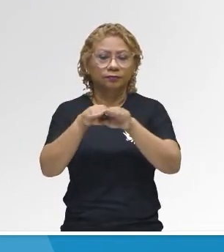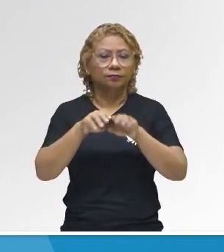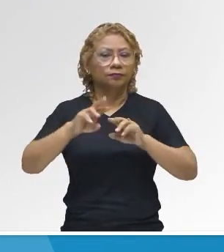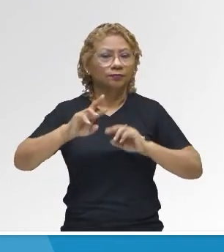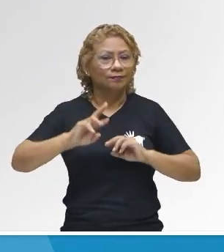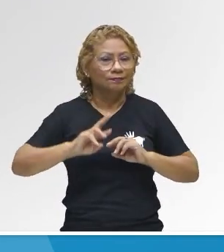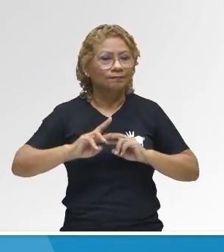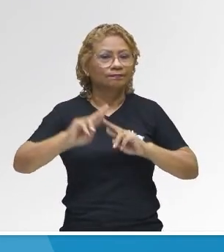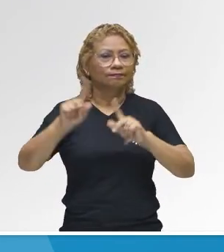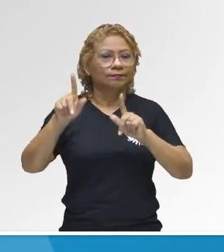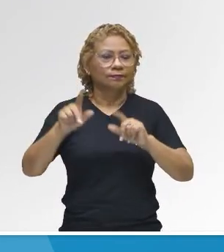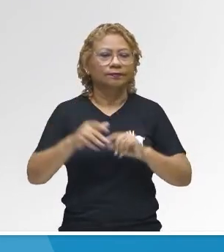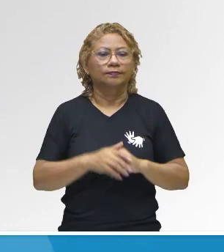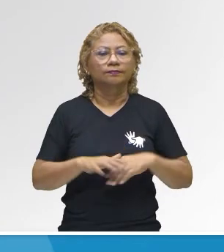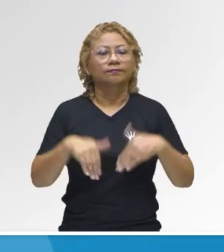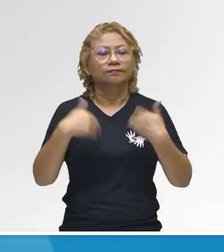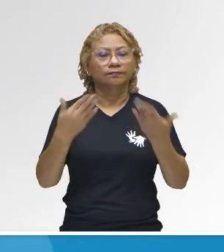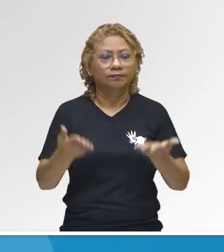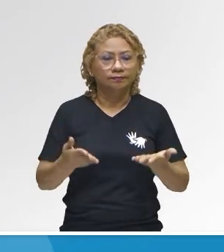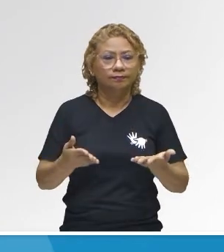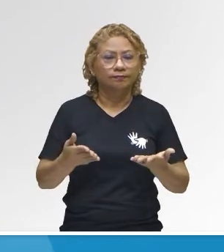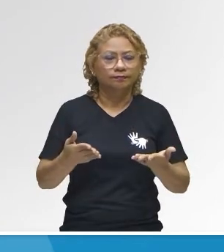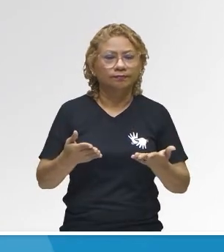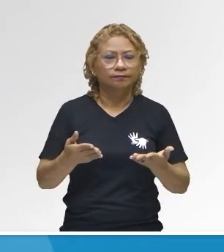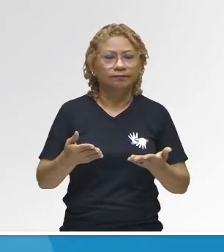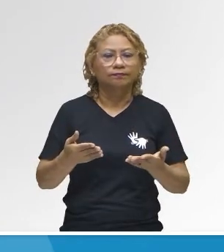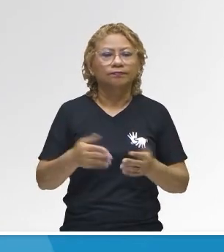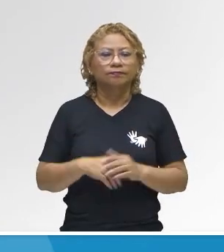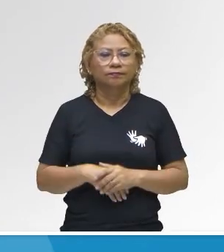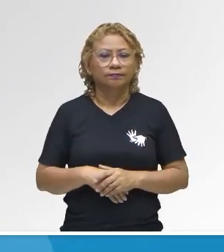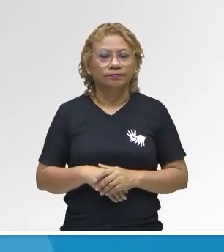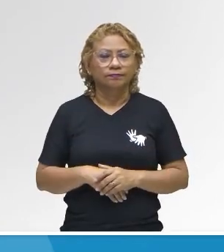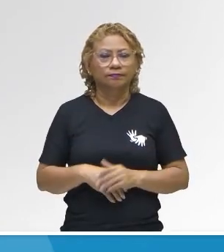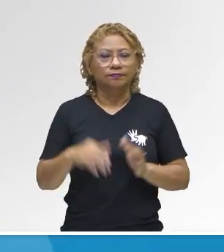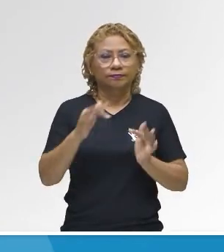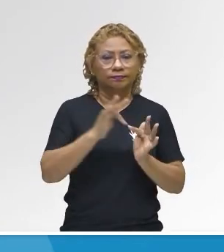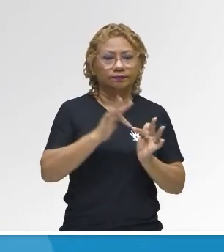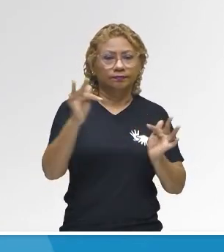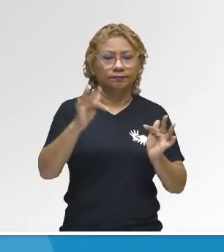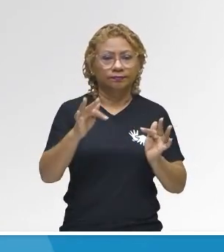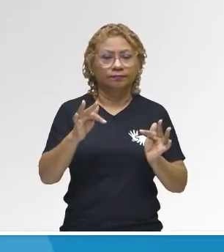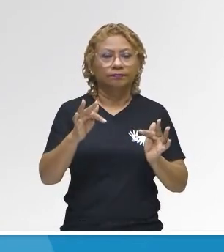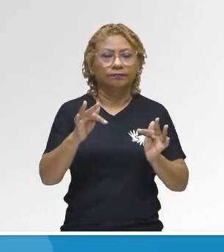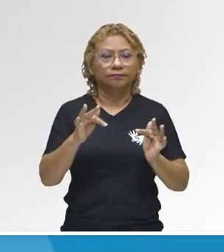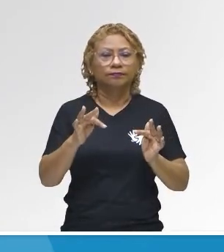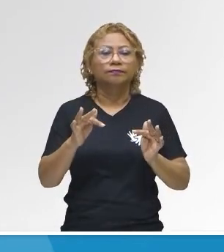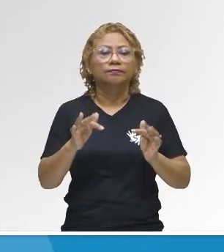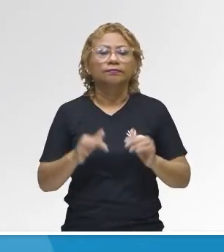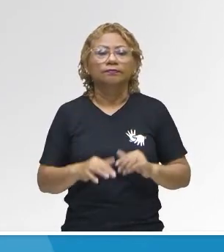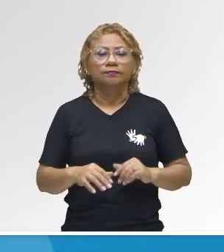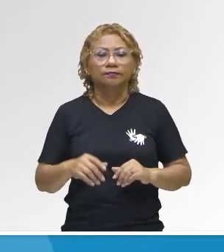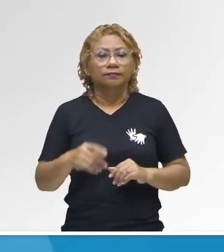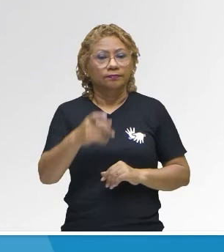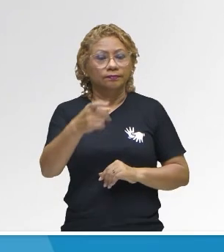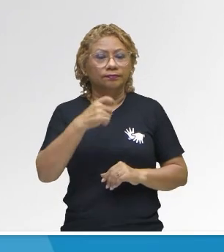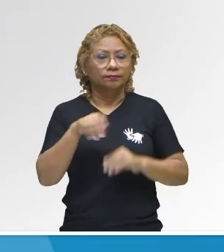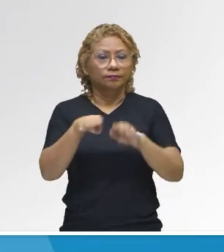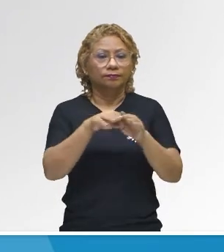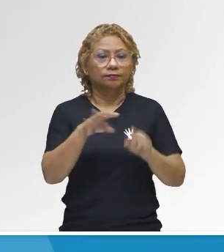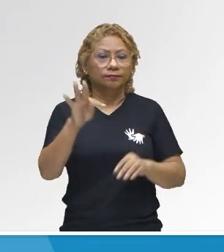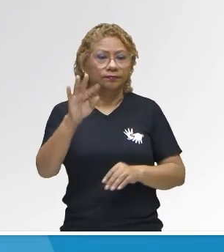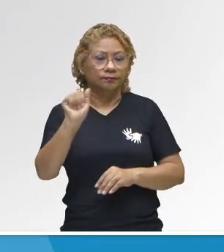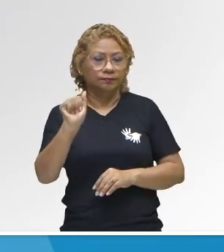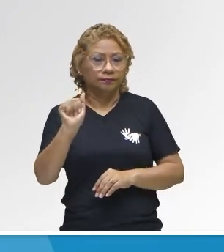x real, tal que o x é diferente de π sobre 2 mais kπ, que foi o que a gente viu ainda